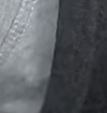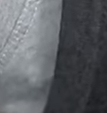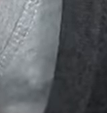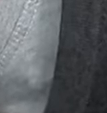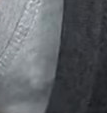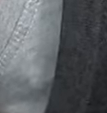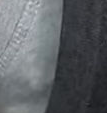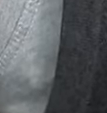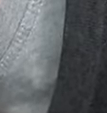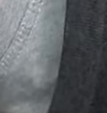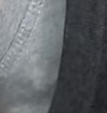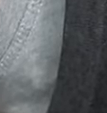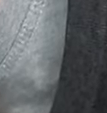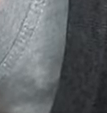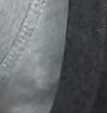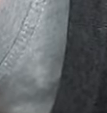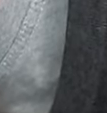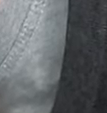senhora!